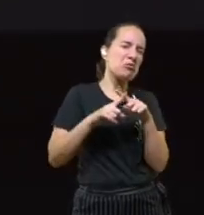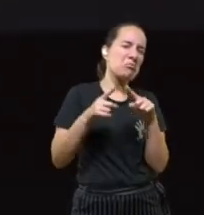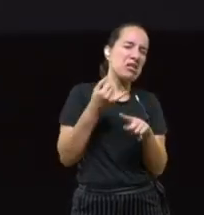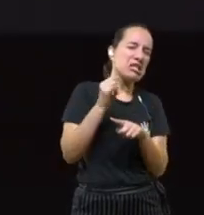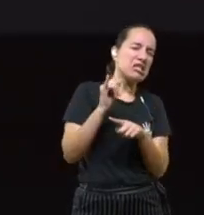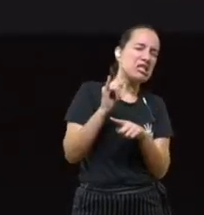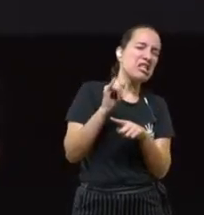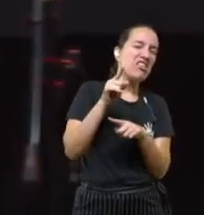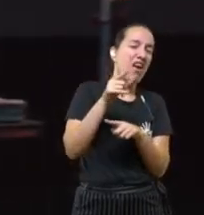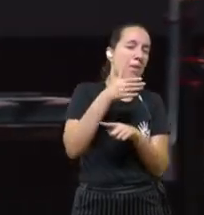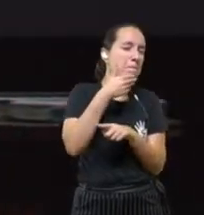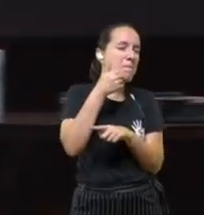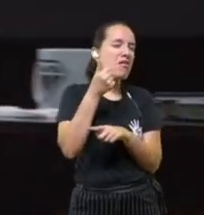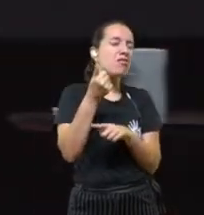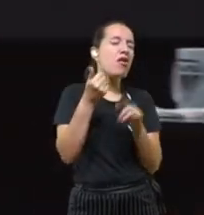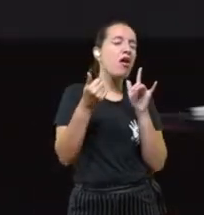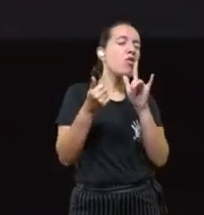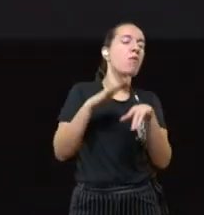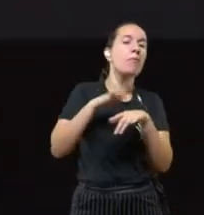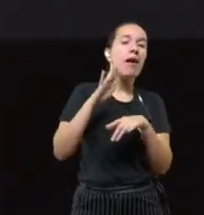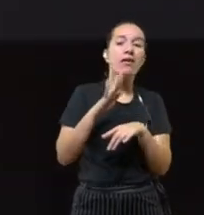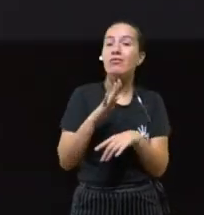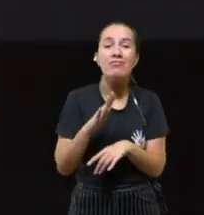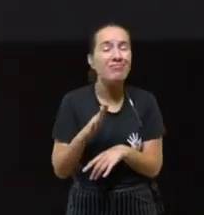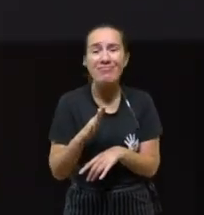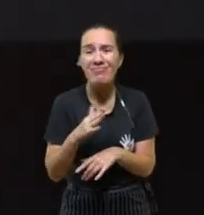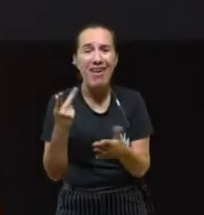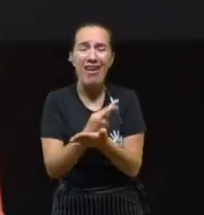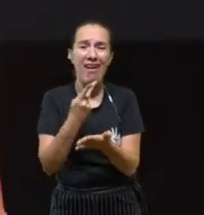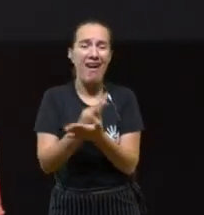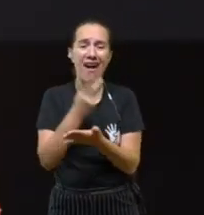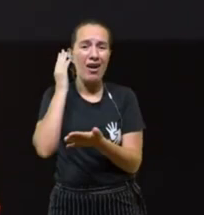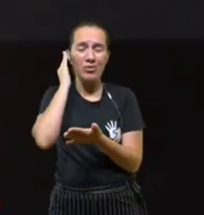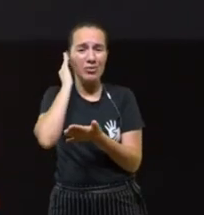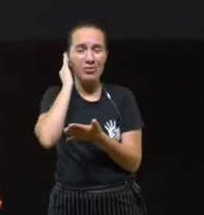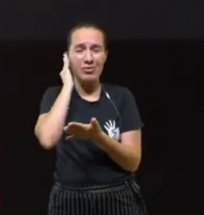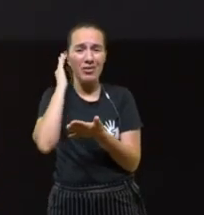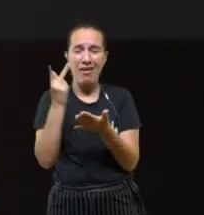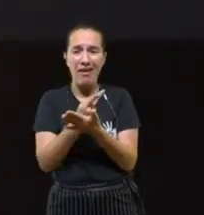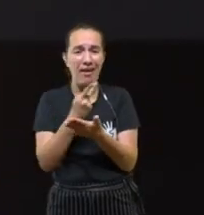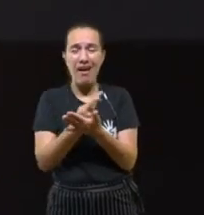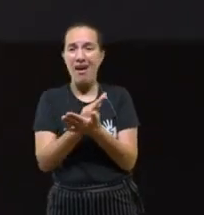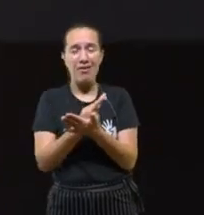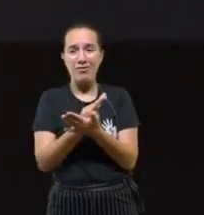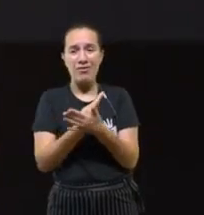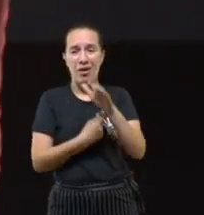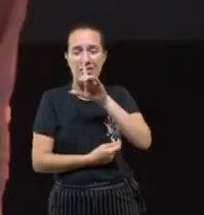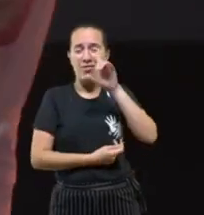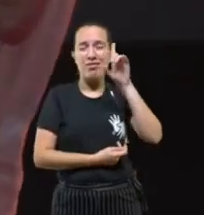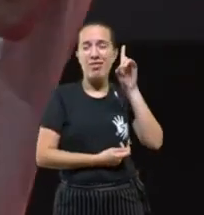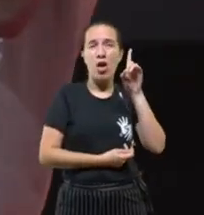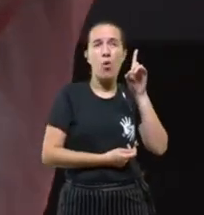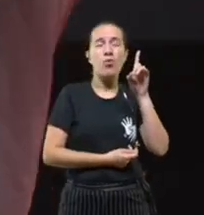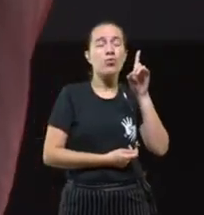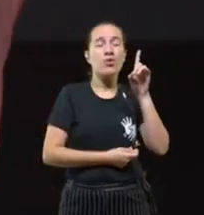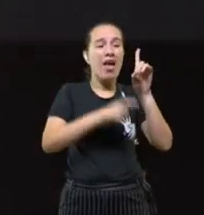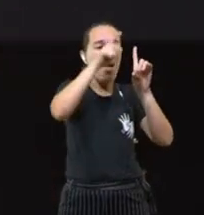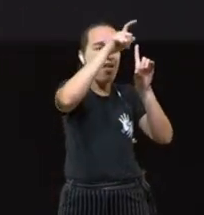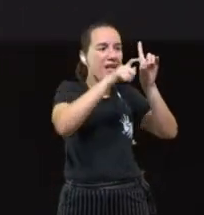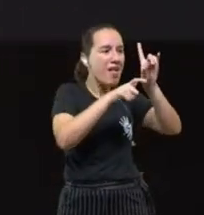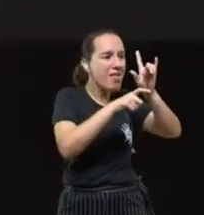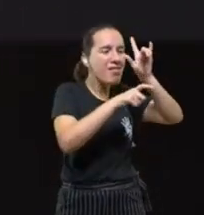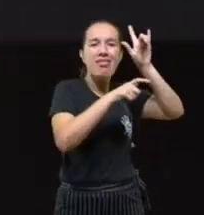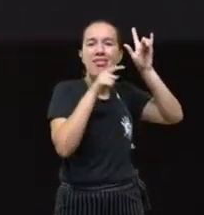mais. Sabe, Ele não consegue só manda amar um pouco, porque Ele